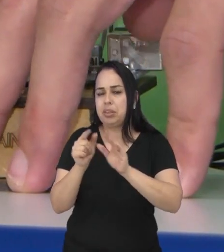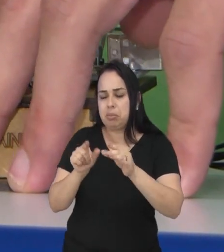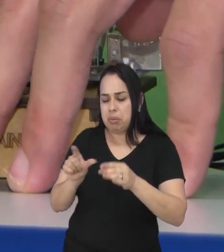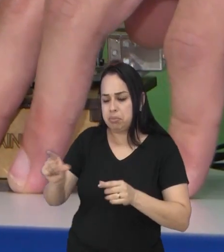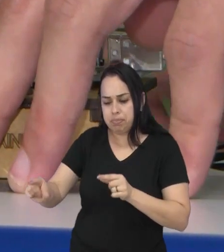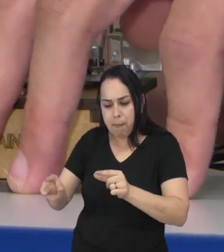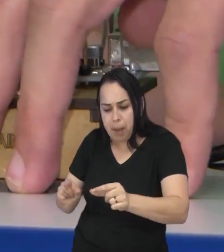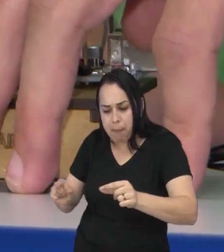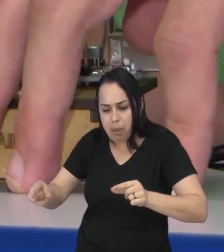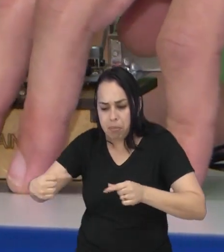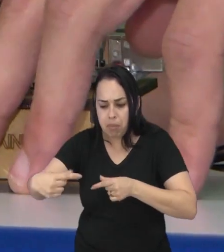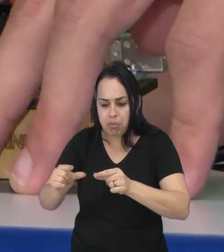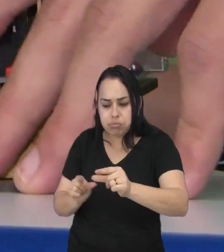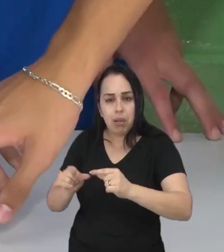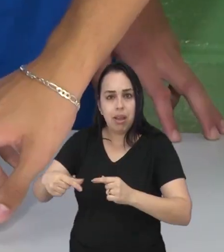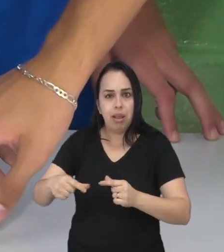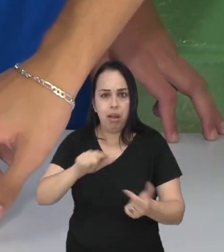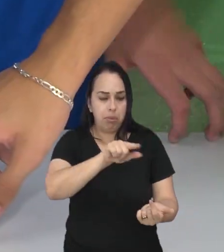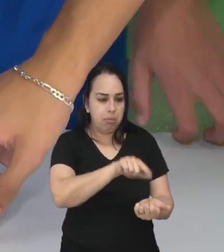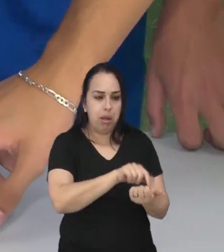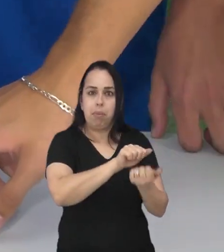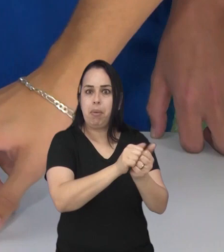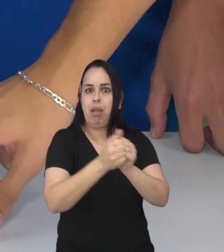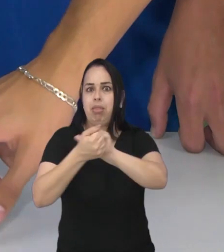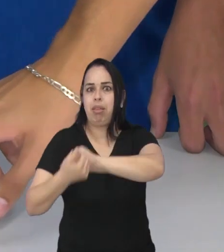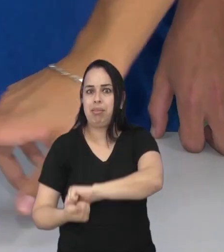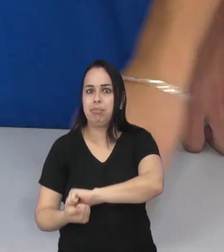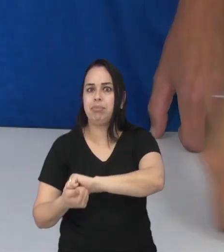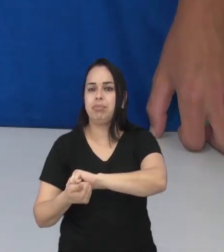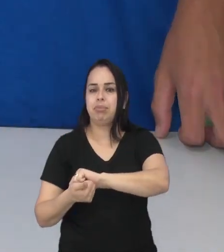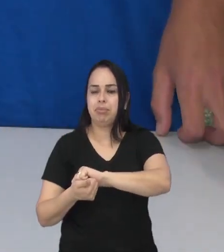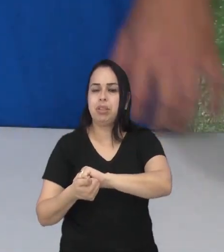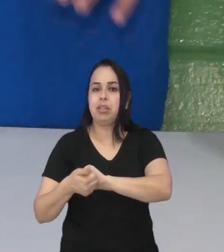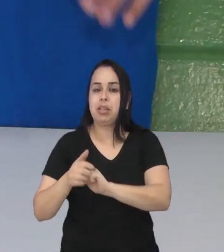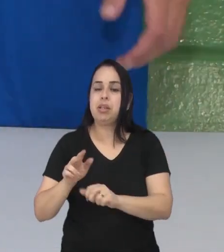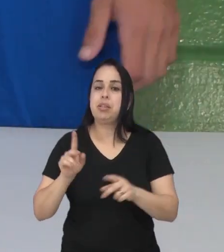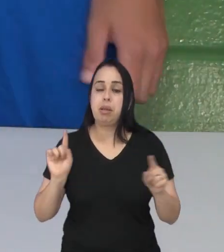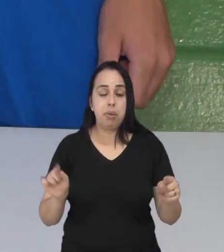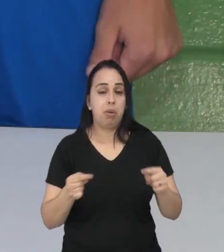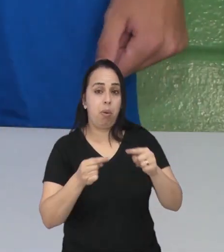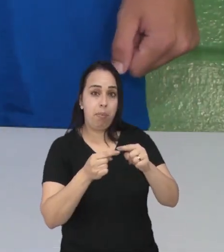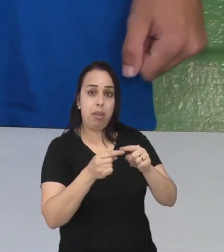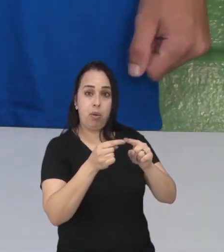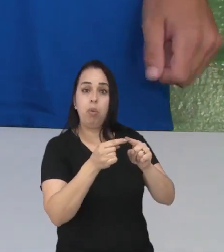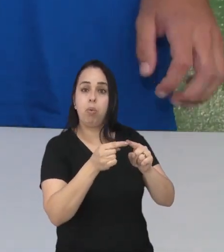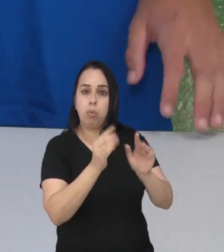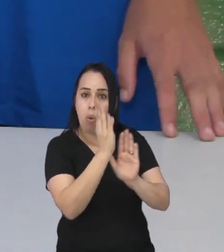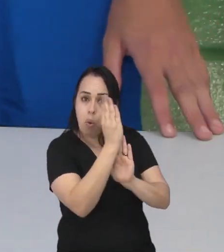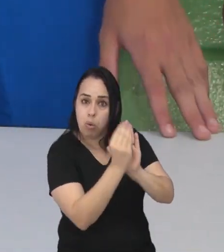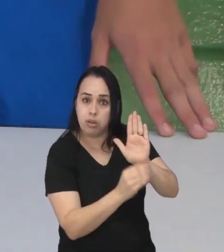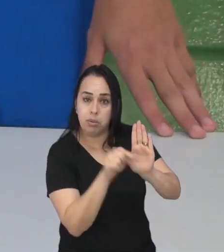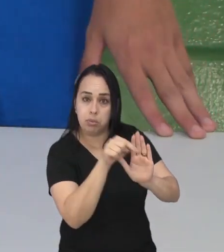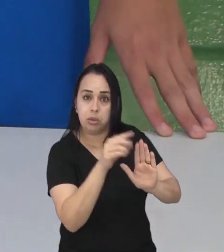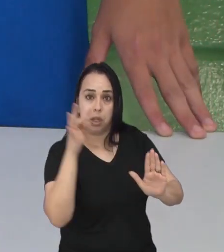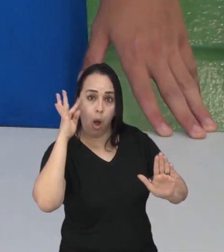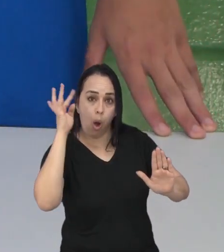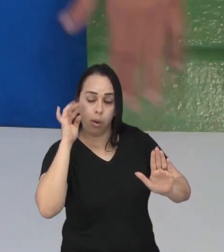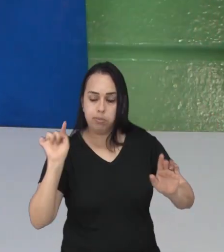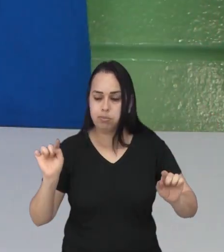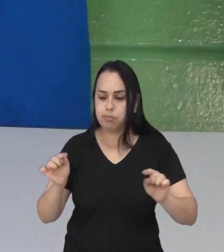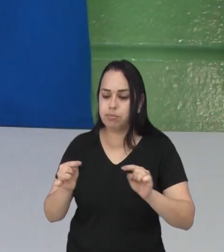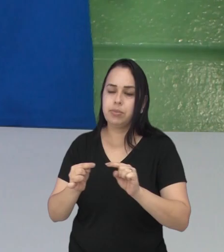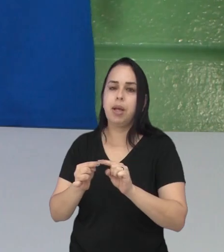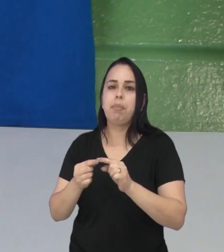figuras geométricas. Então eu vou adaptando, né, dentro do conteúdo dado, eu tento